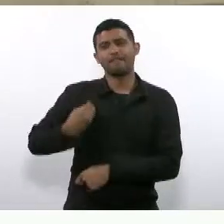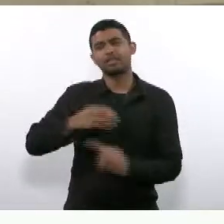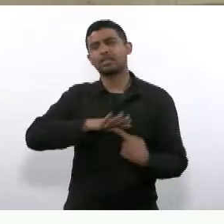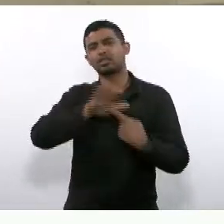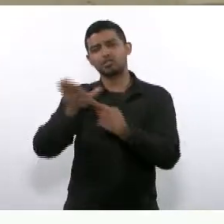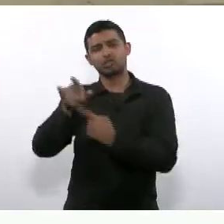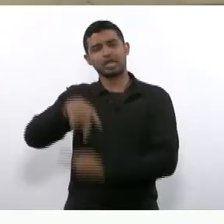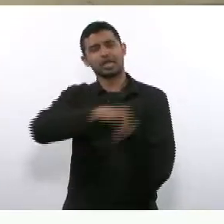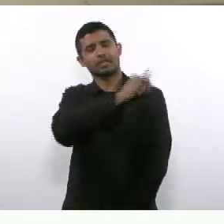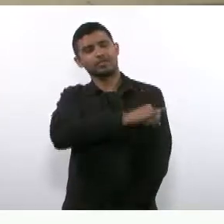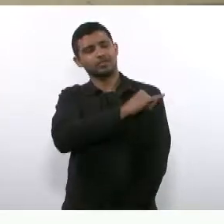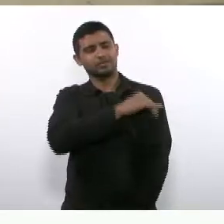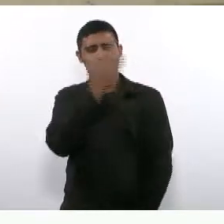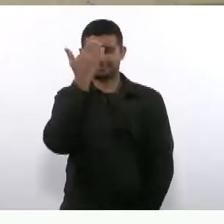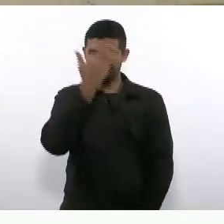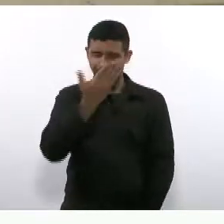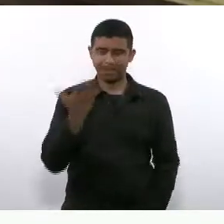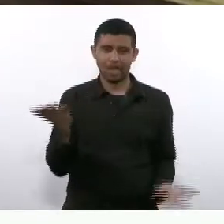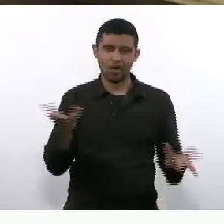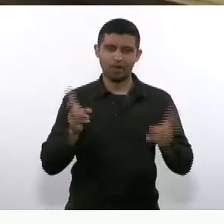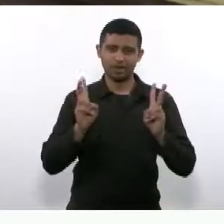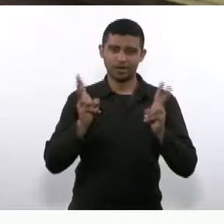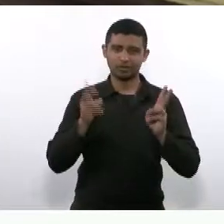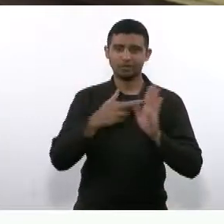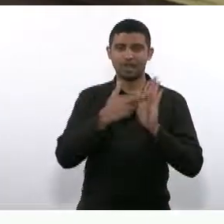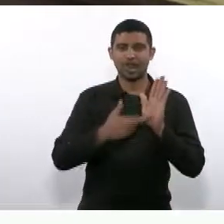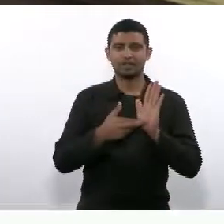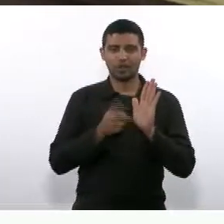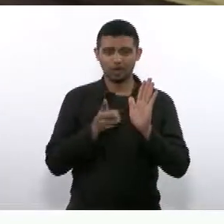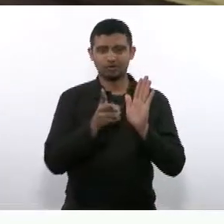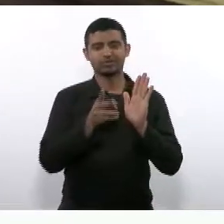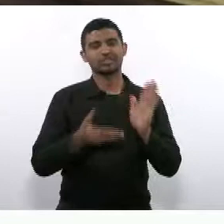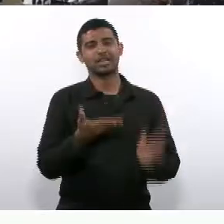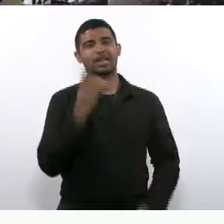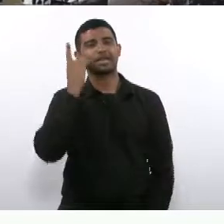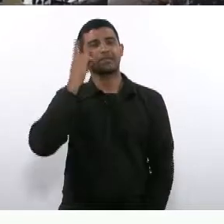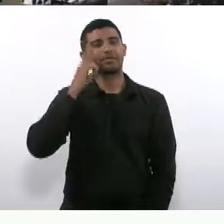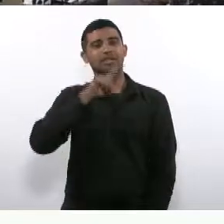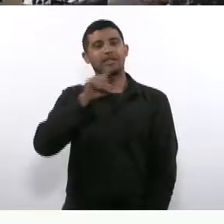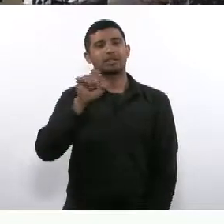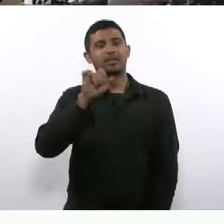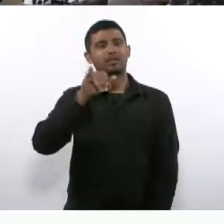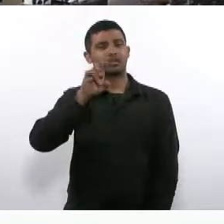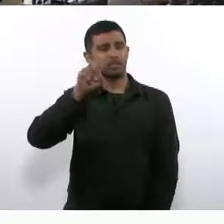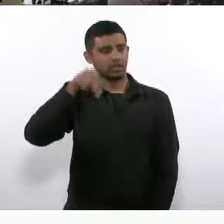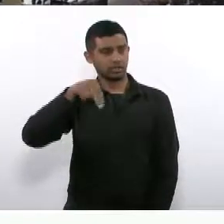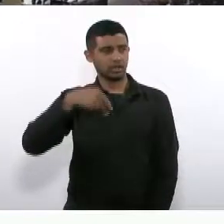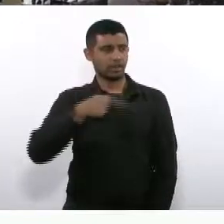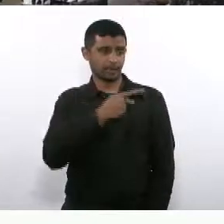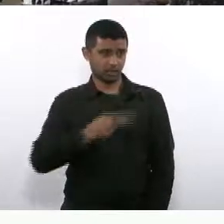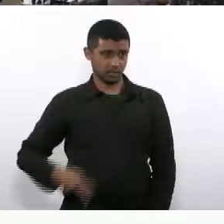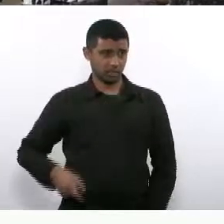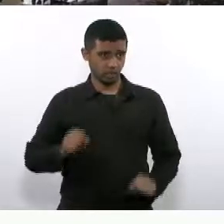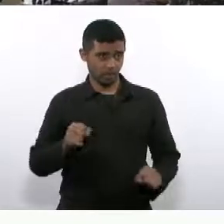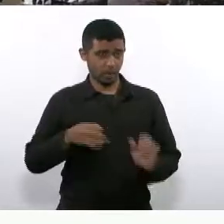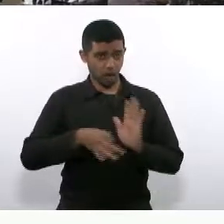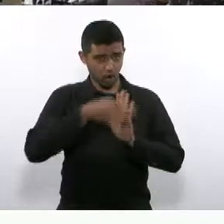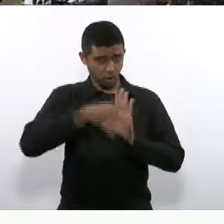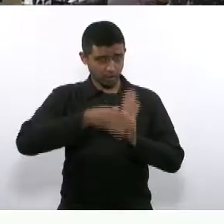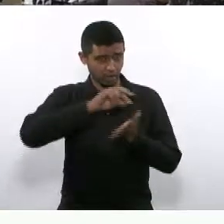de Janeiro. Muito obrigada. Para continuar a apresentação do relatório, deputada Zeidan. Presidente, eu posso, então, ler as 18 novas